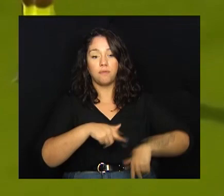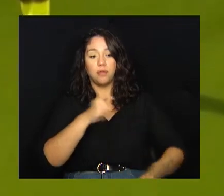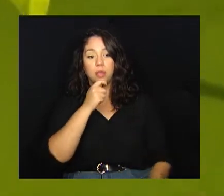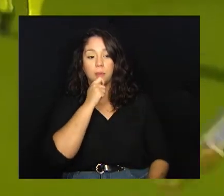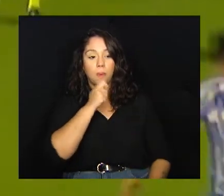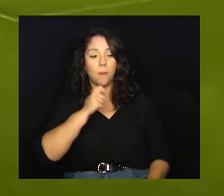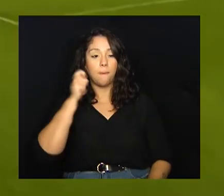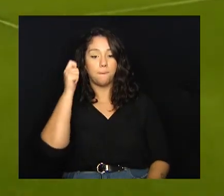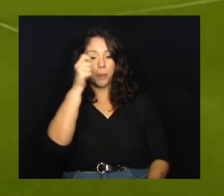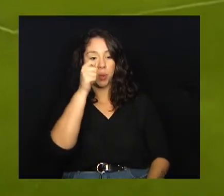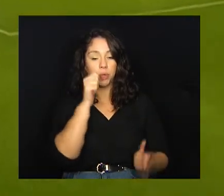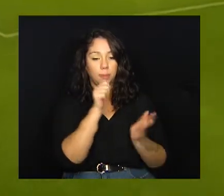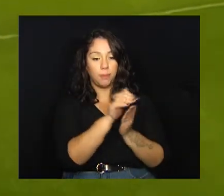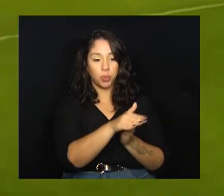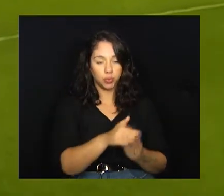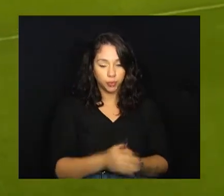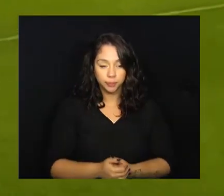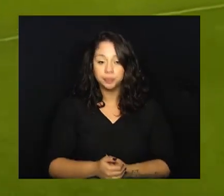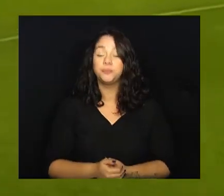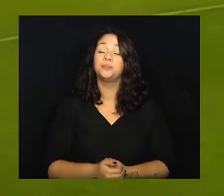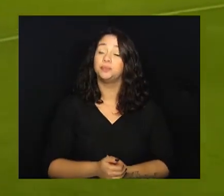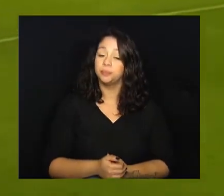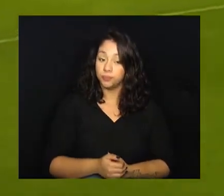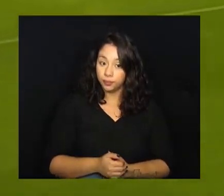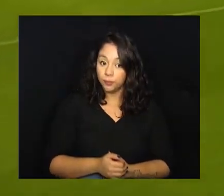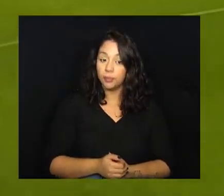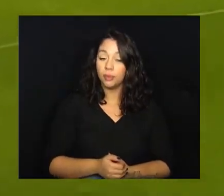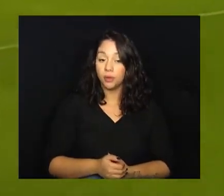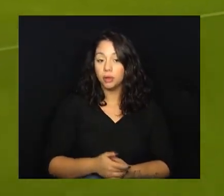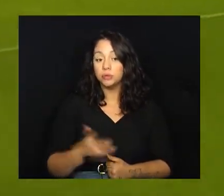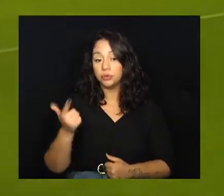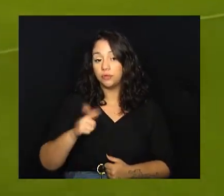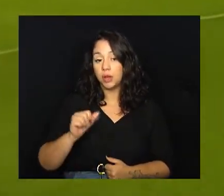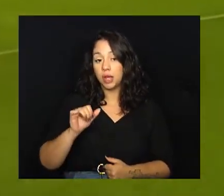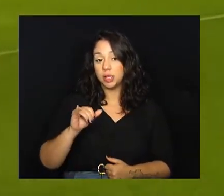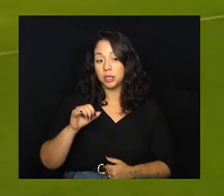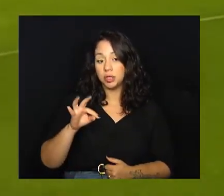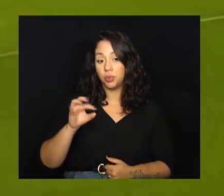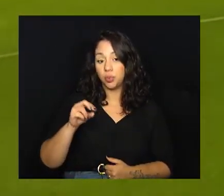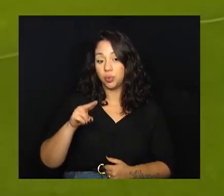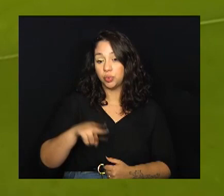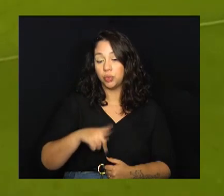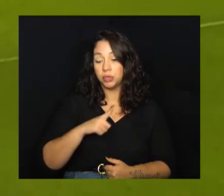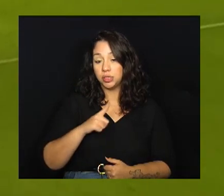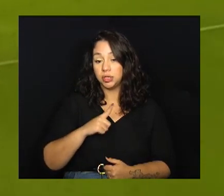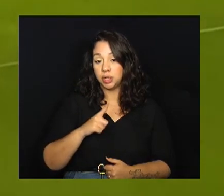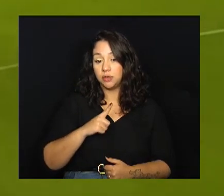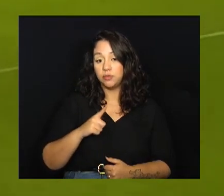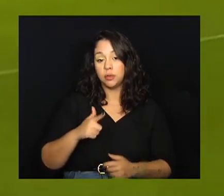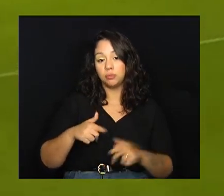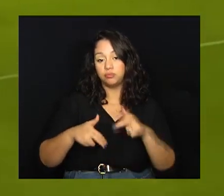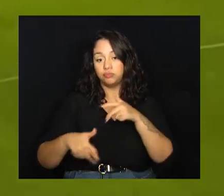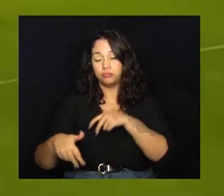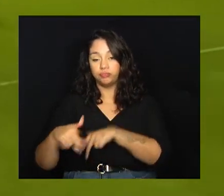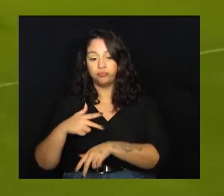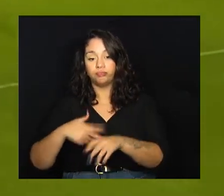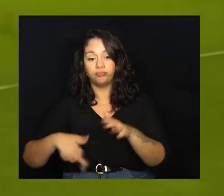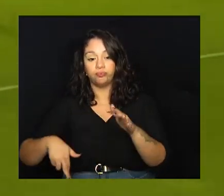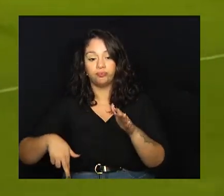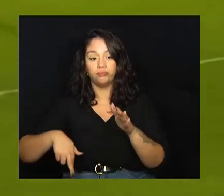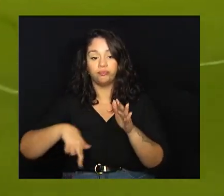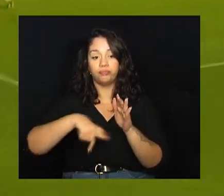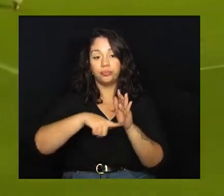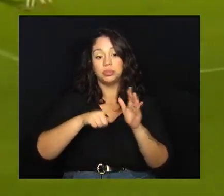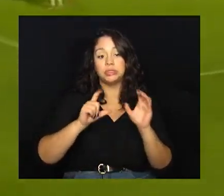nos acréscimos a ponte ainda chegou com o Mailton que bateu cruzado de perna esquerda e Igor bom